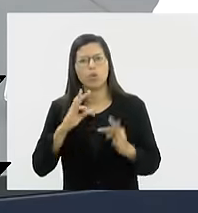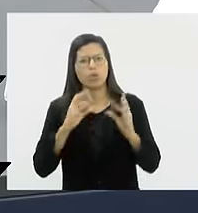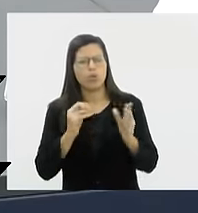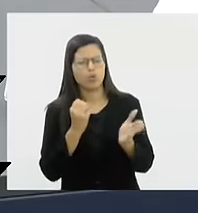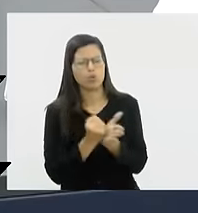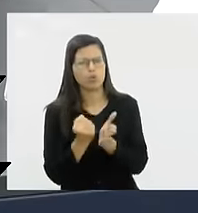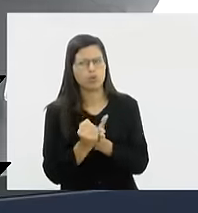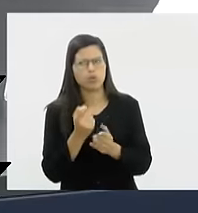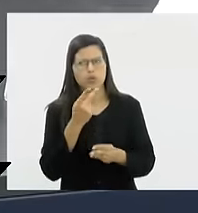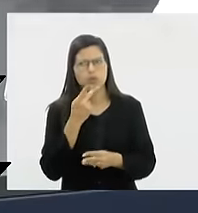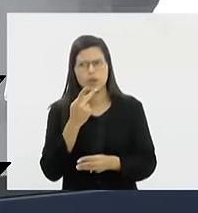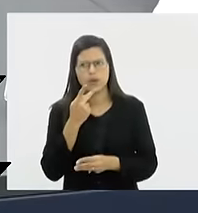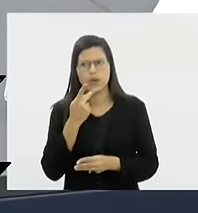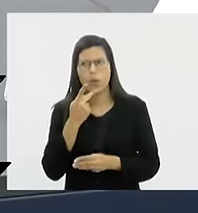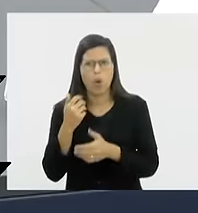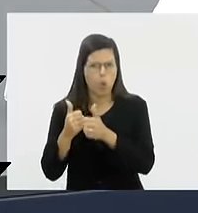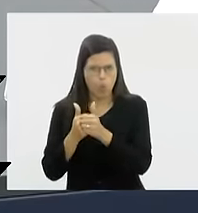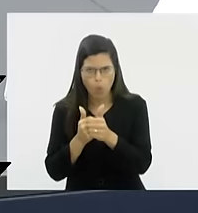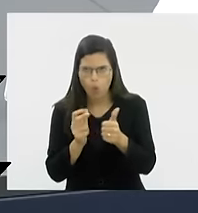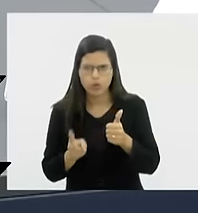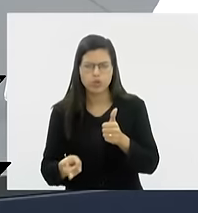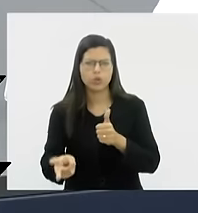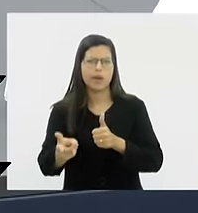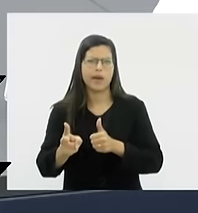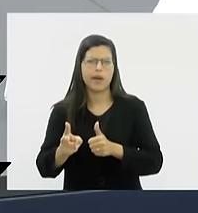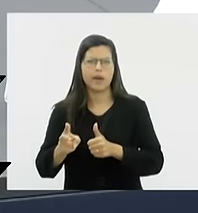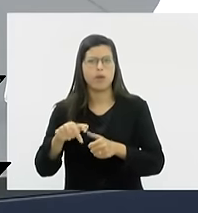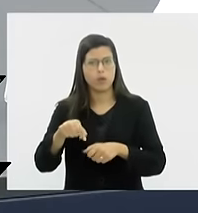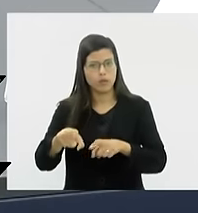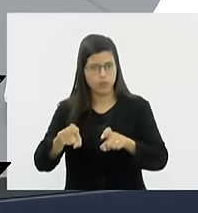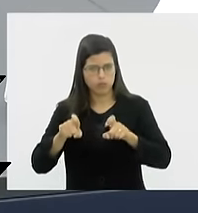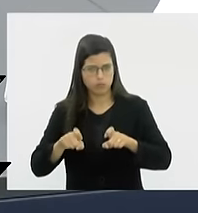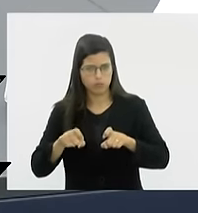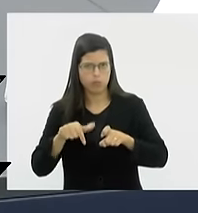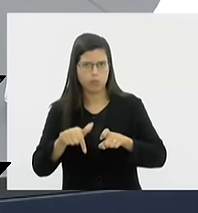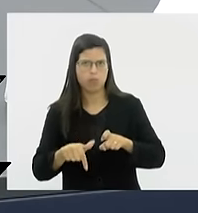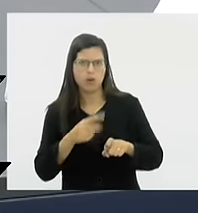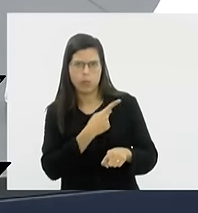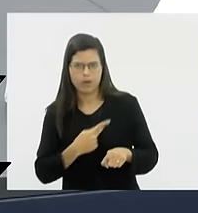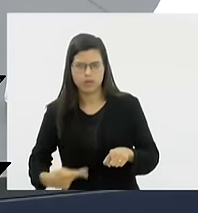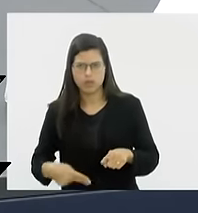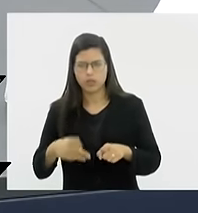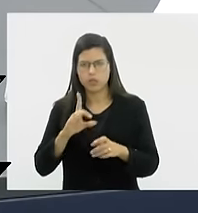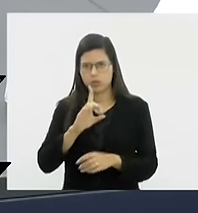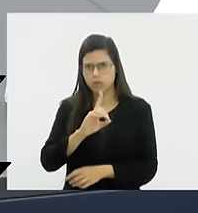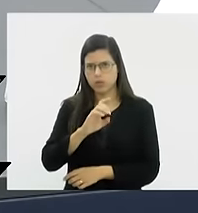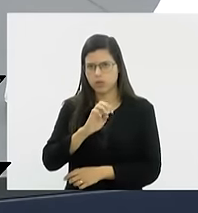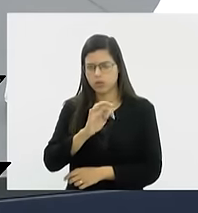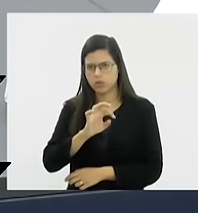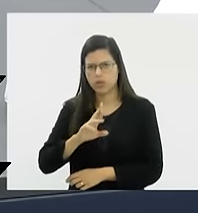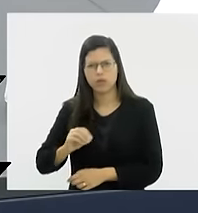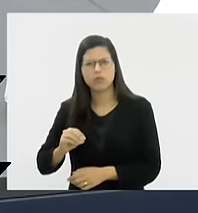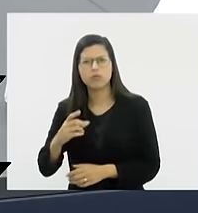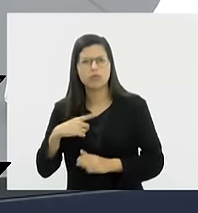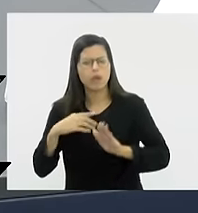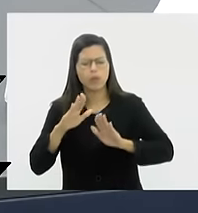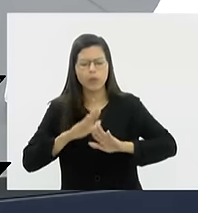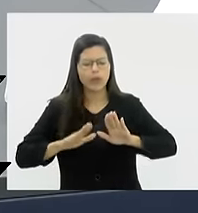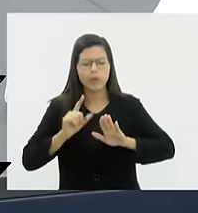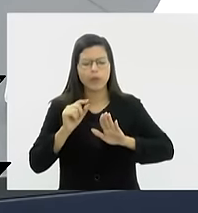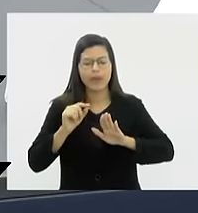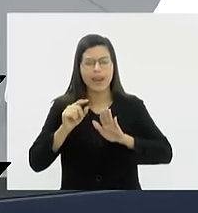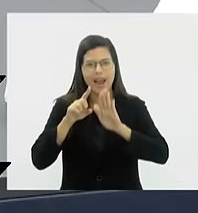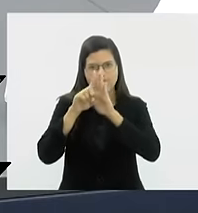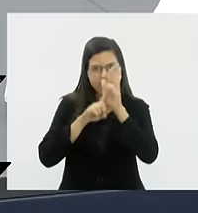você falou assim, eu dei seguimento. Assim que você assumiu o DETRO, você teve o cuidado assim, de olhar todos os contratos